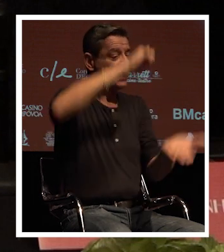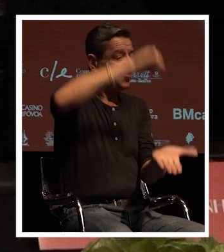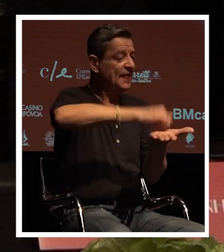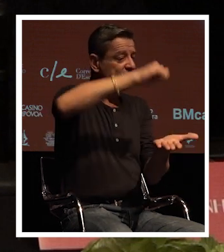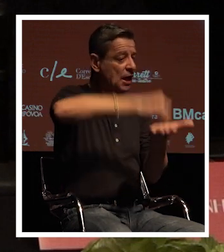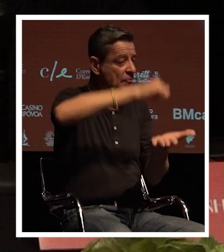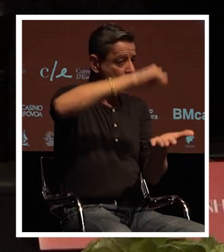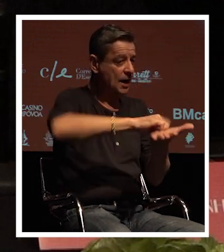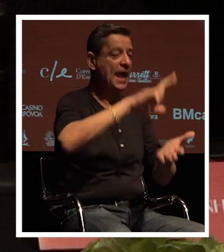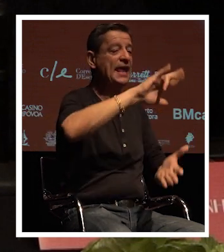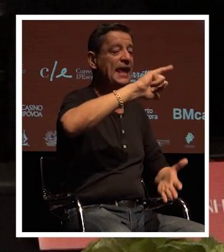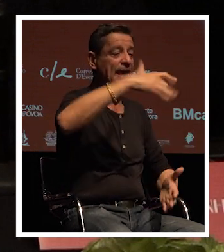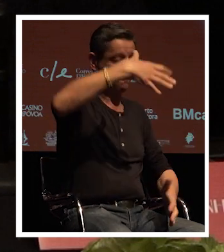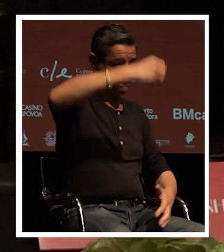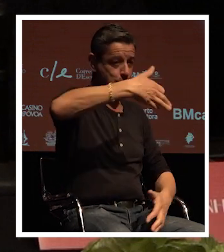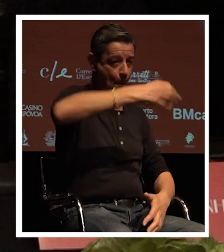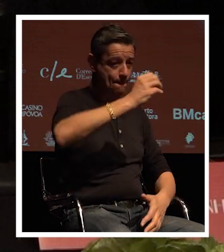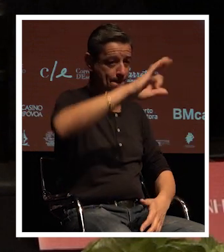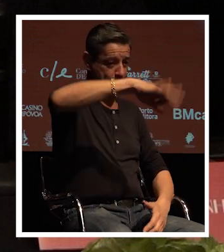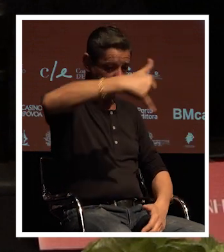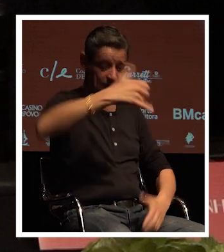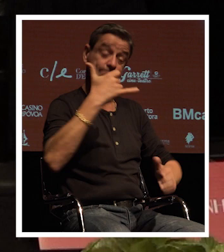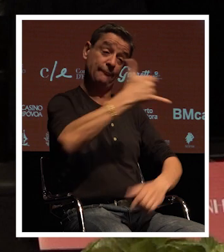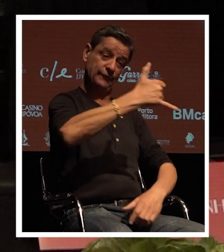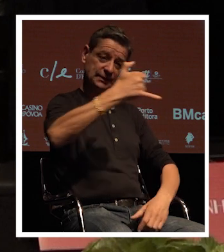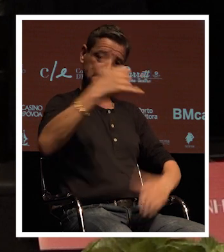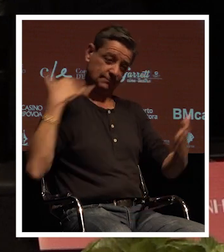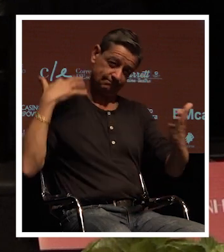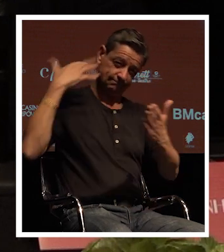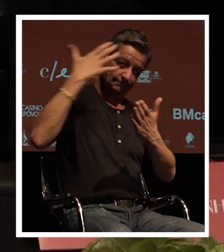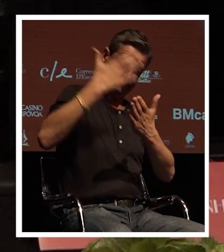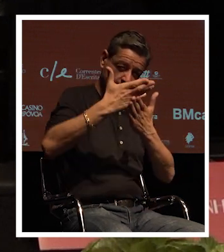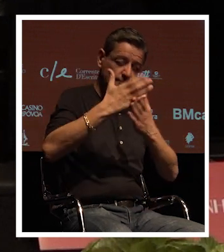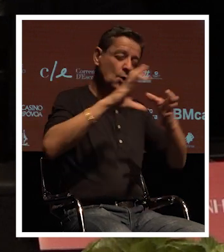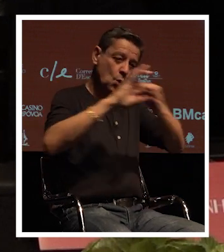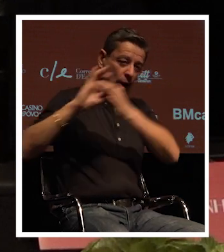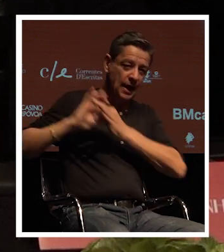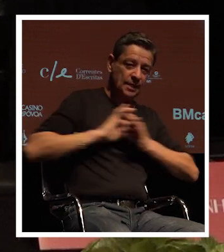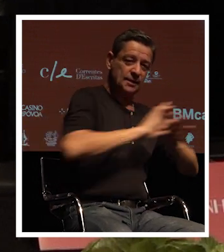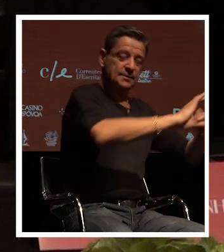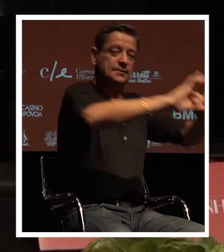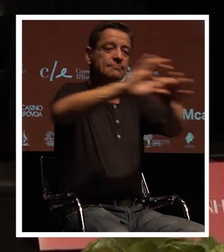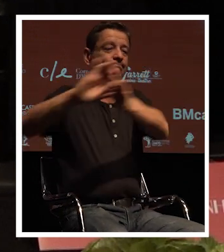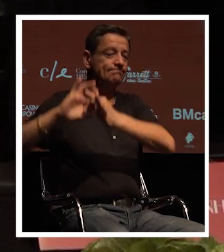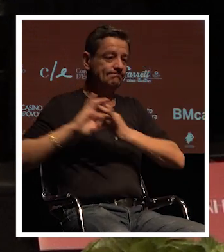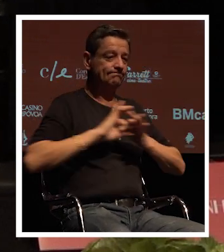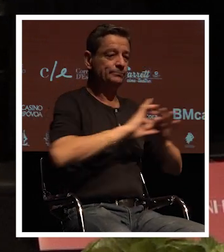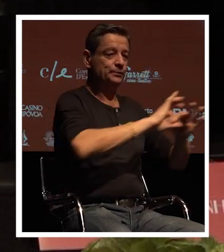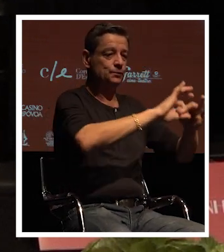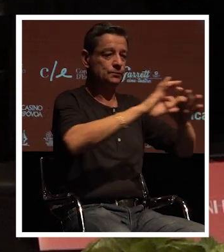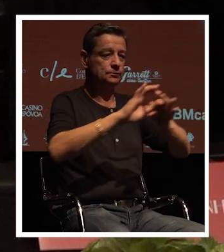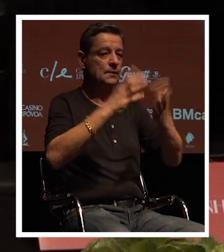anos de hiop nestes 25 anos de correntes descritas